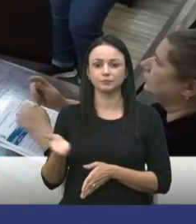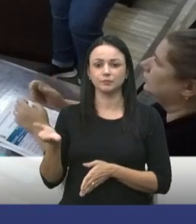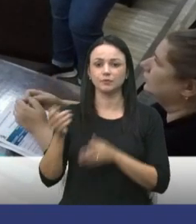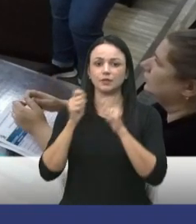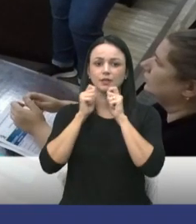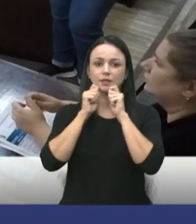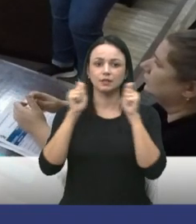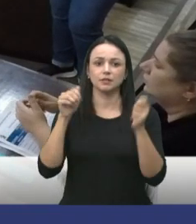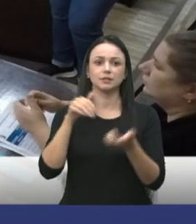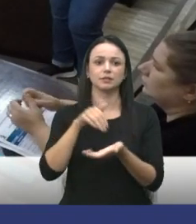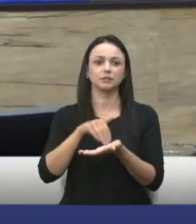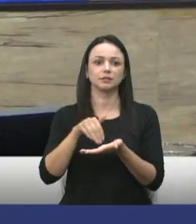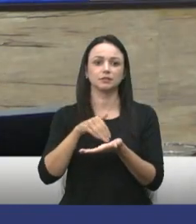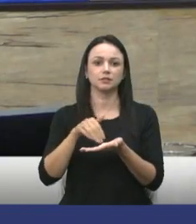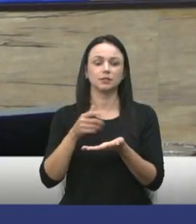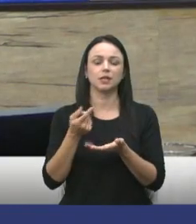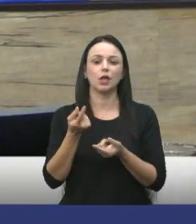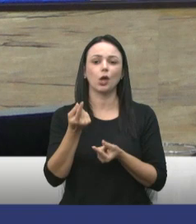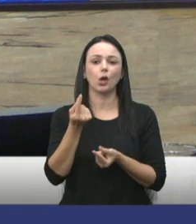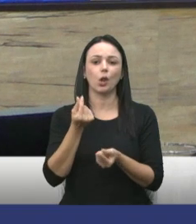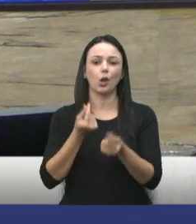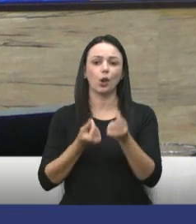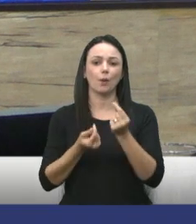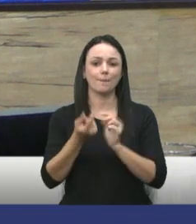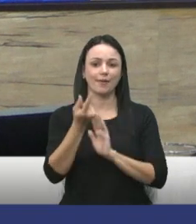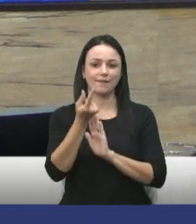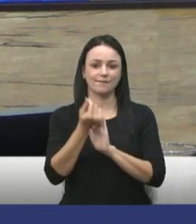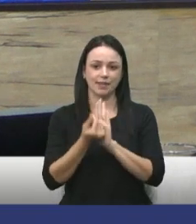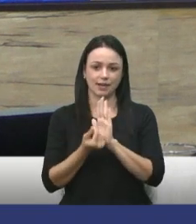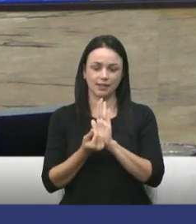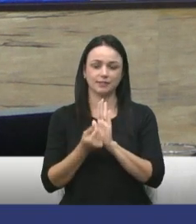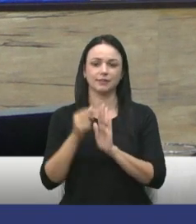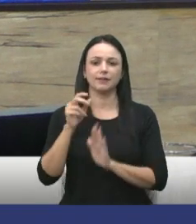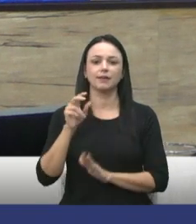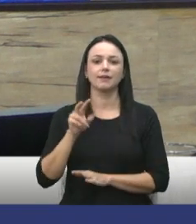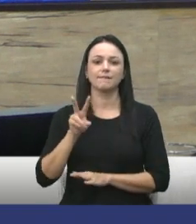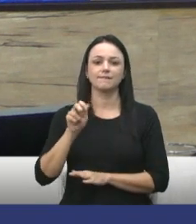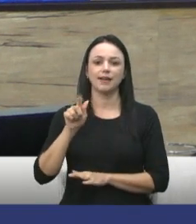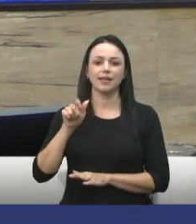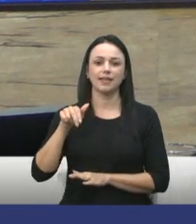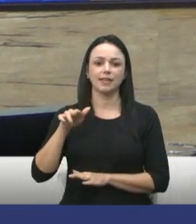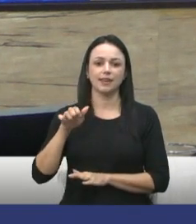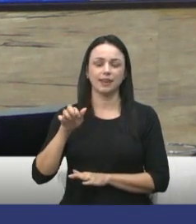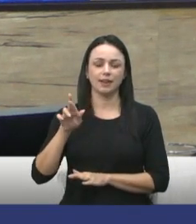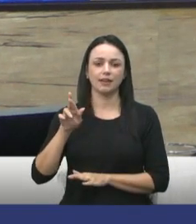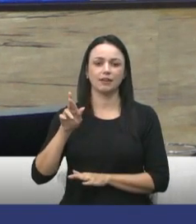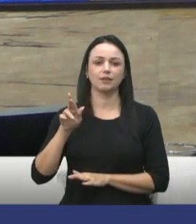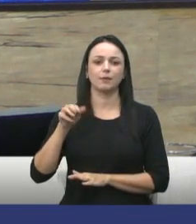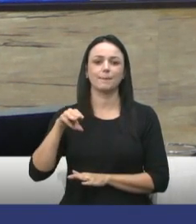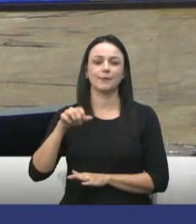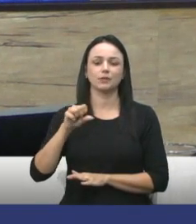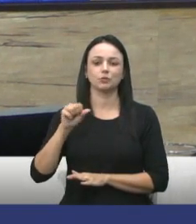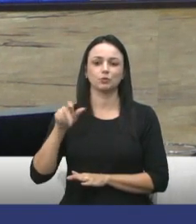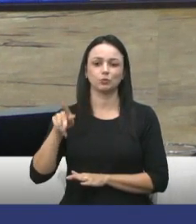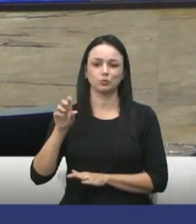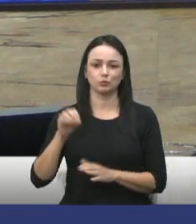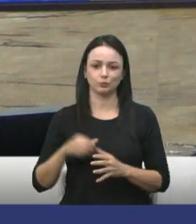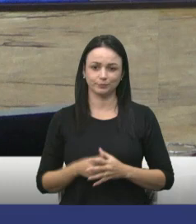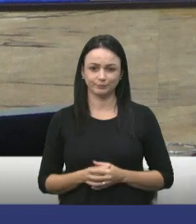da Secretaria Municipal de Economia e Finanças, o senhor Wagner Fernando Furque Massoco.